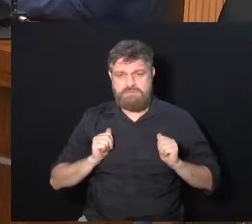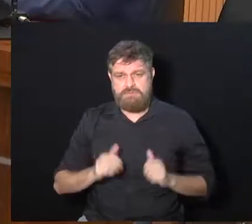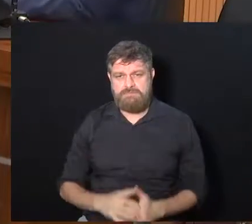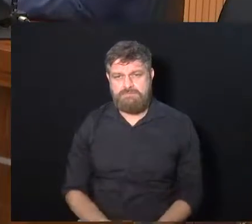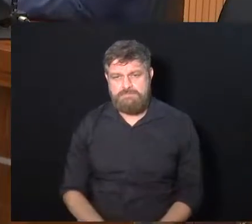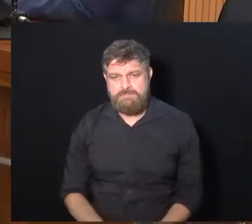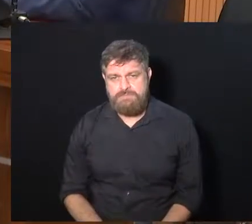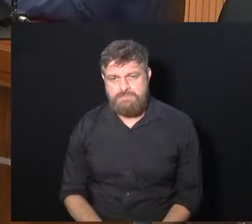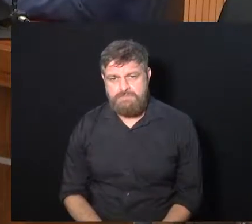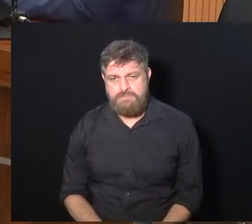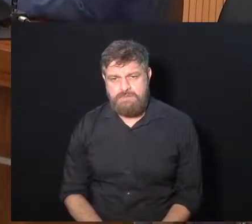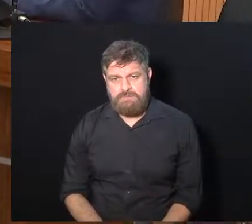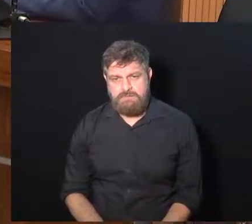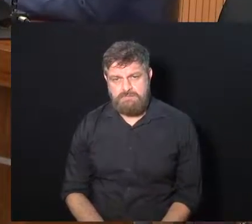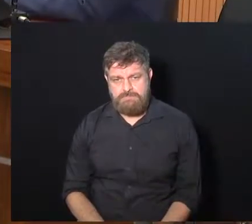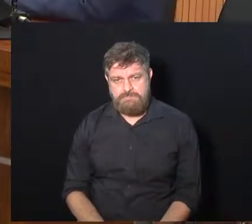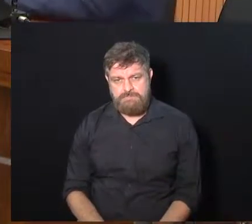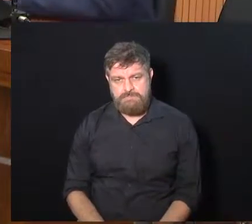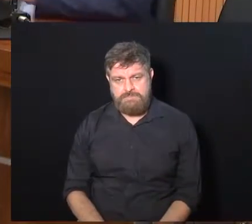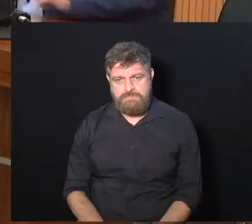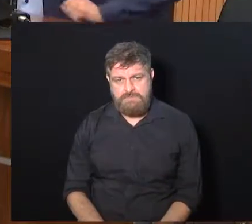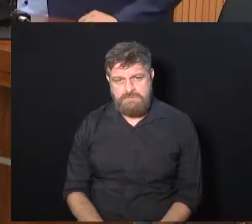Ok, vereador.